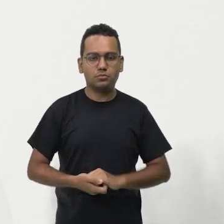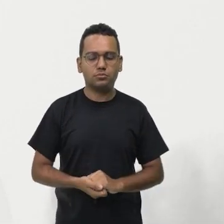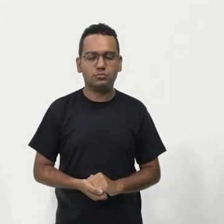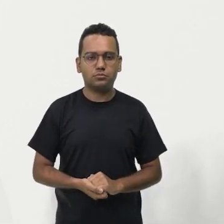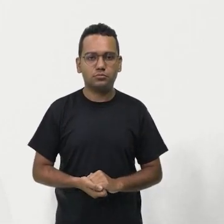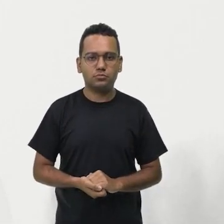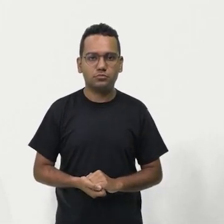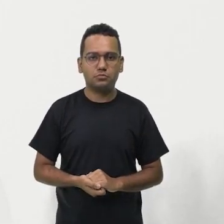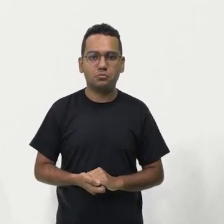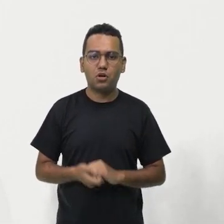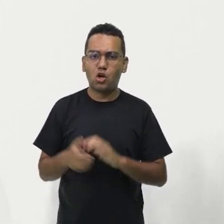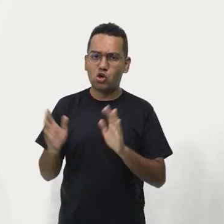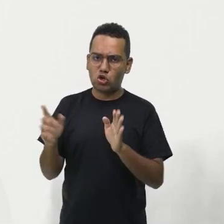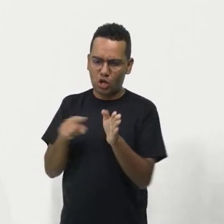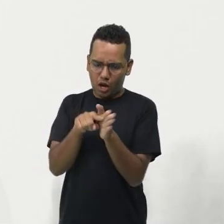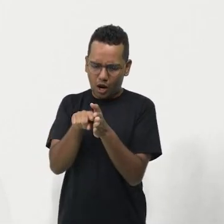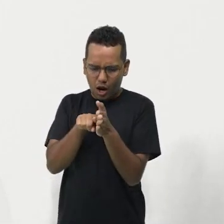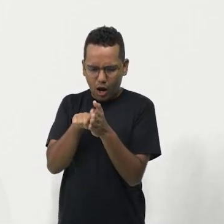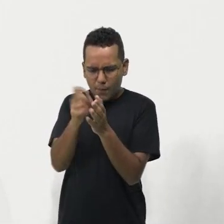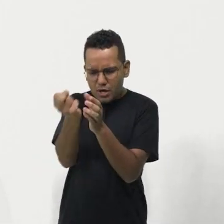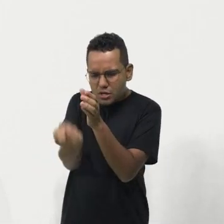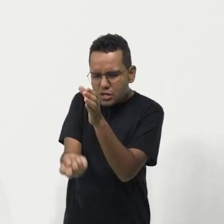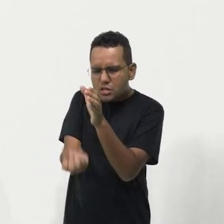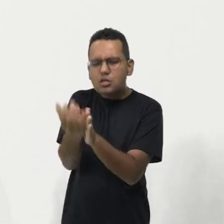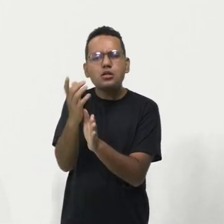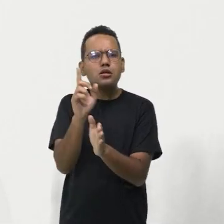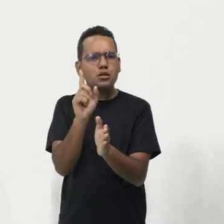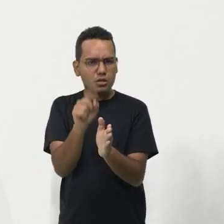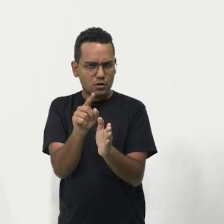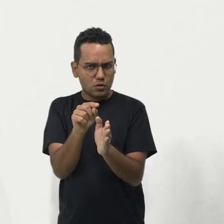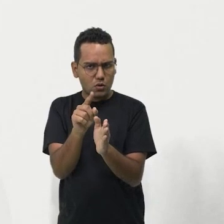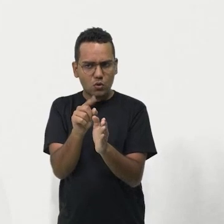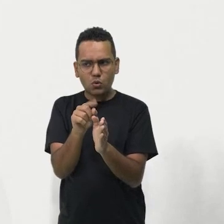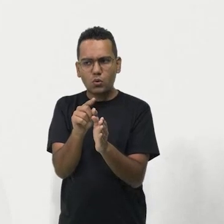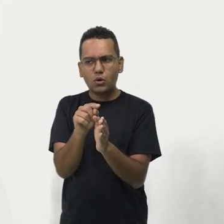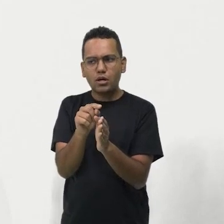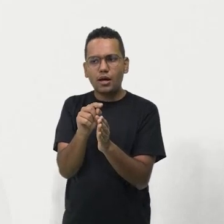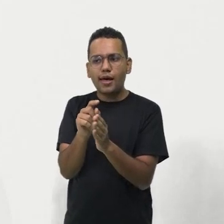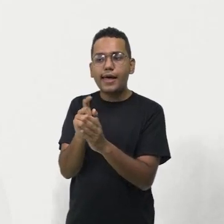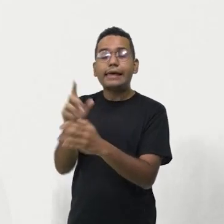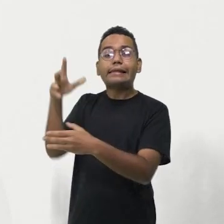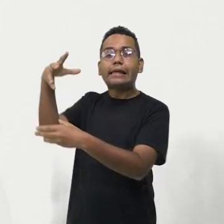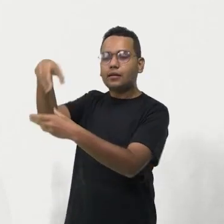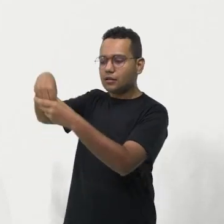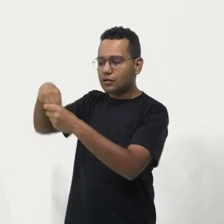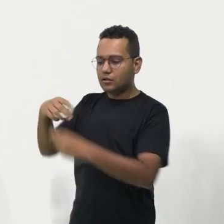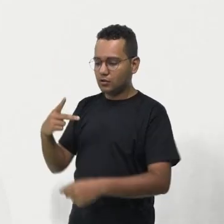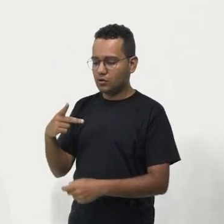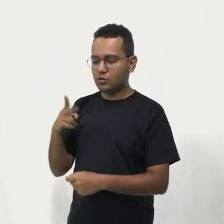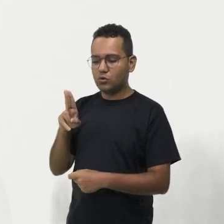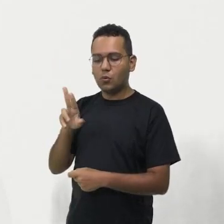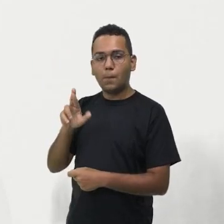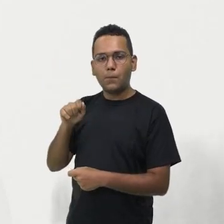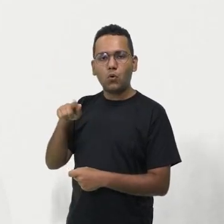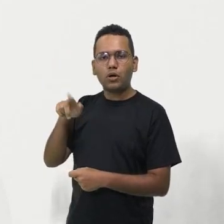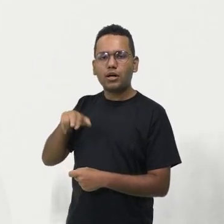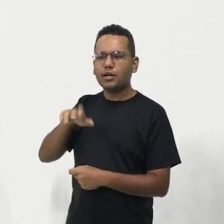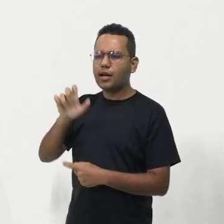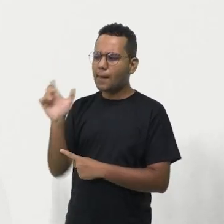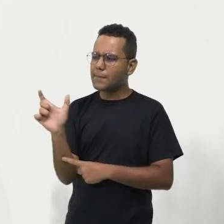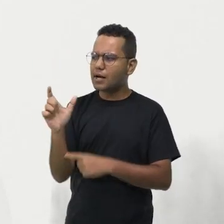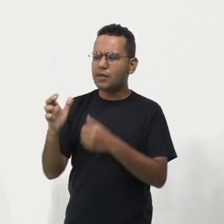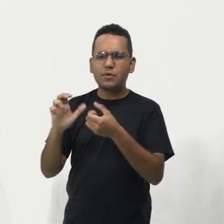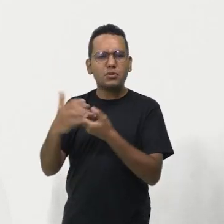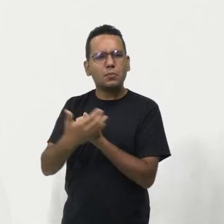Segundo o pesquisador, as células que compõem esse órgão, chamadas de eletrócitos,